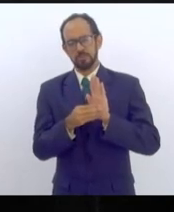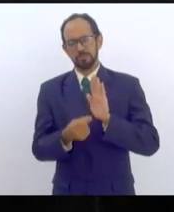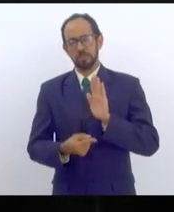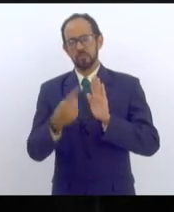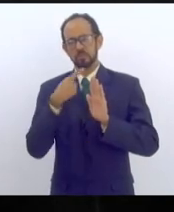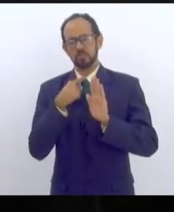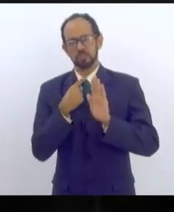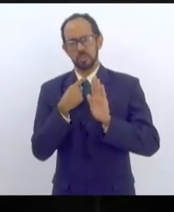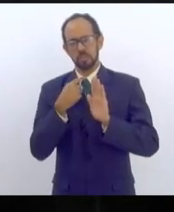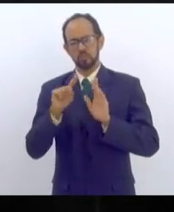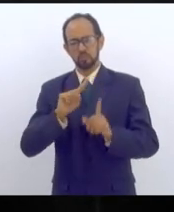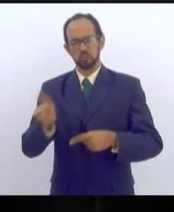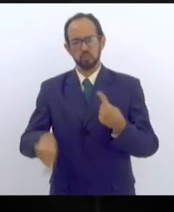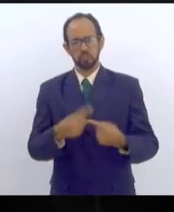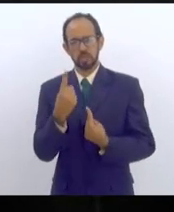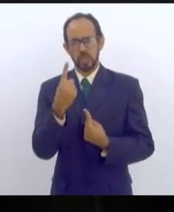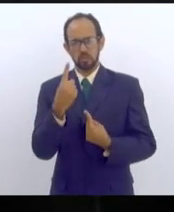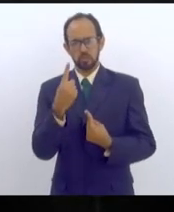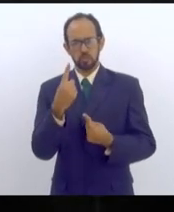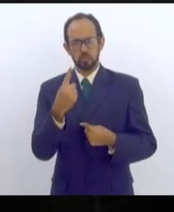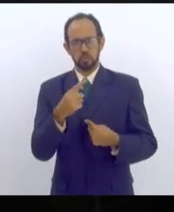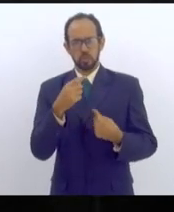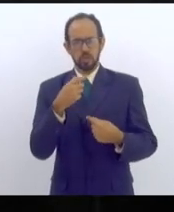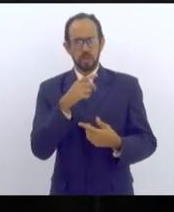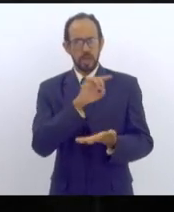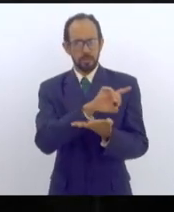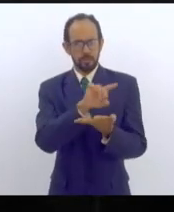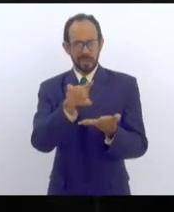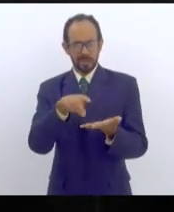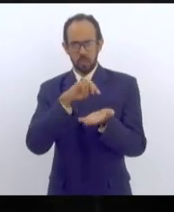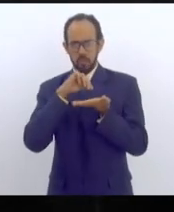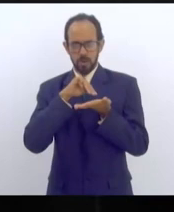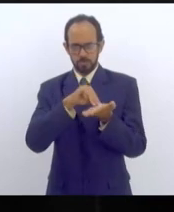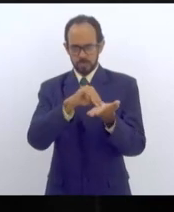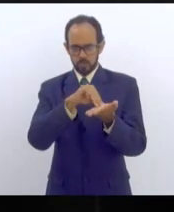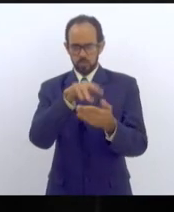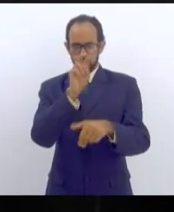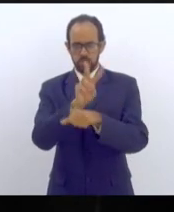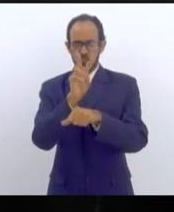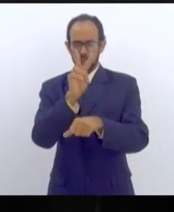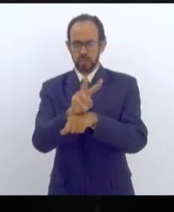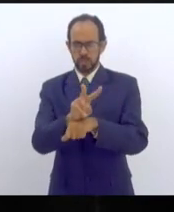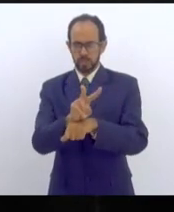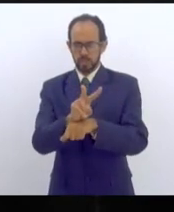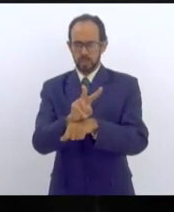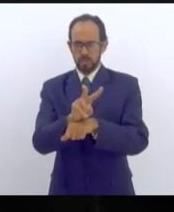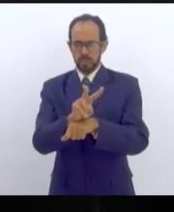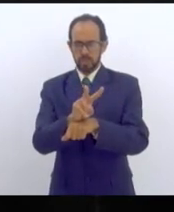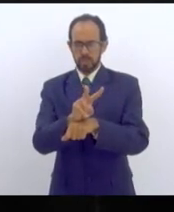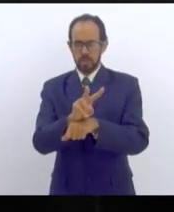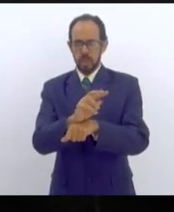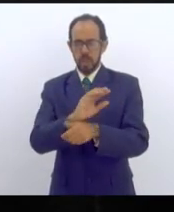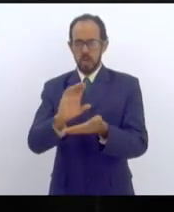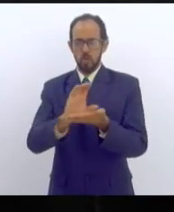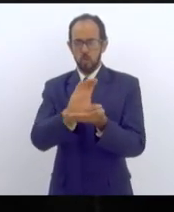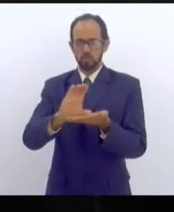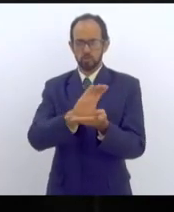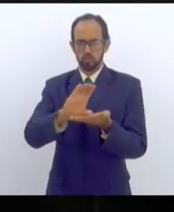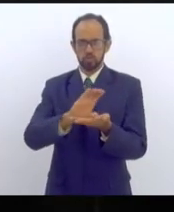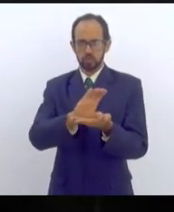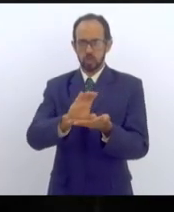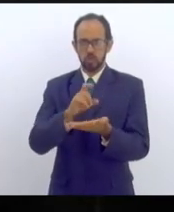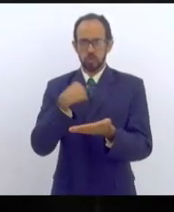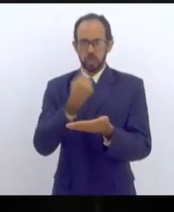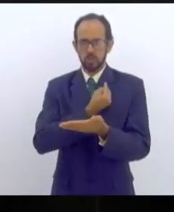que eu desejo pleno êxito em suas missões de defenderem a Constituição da